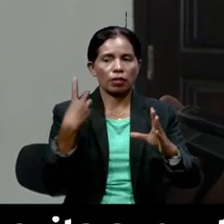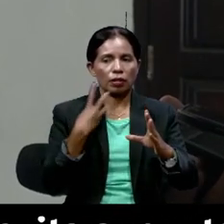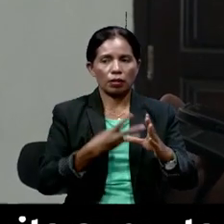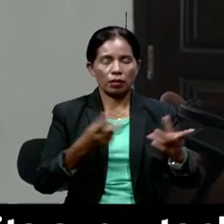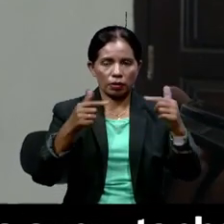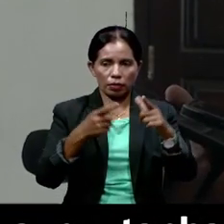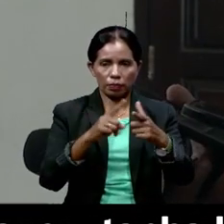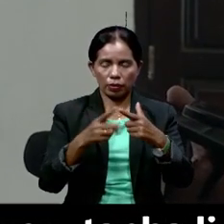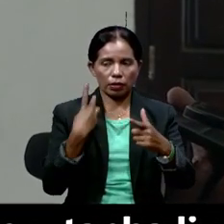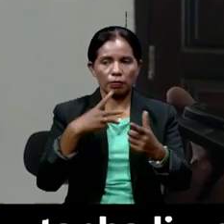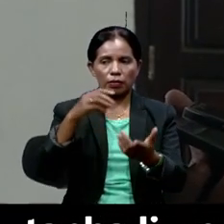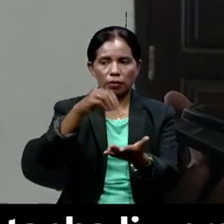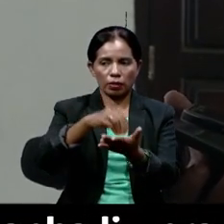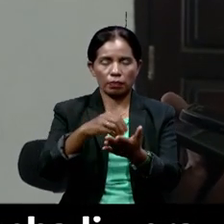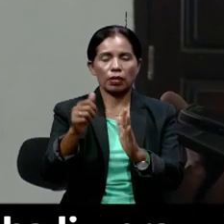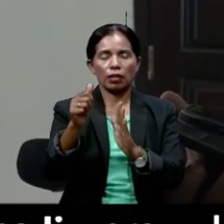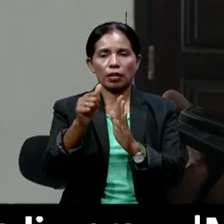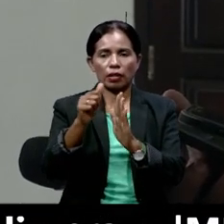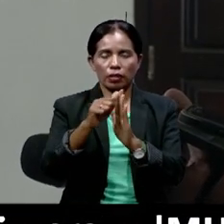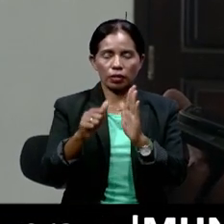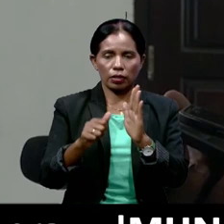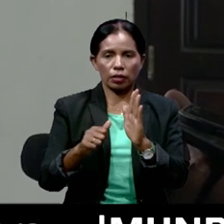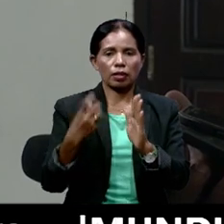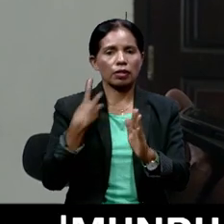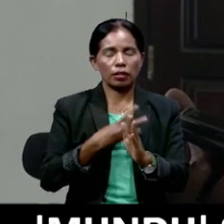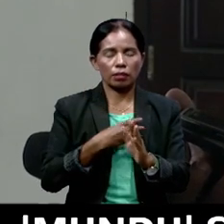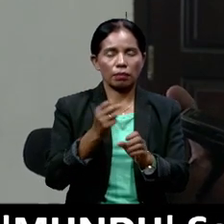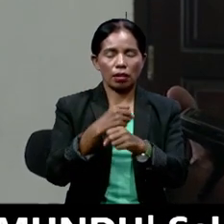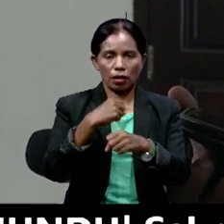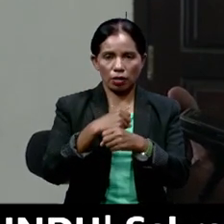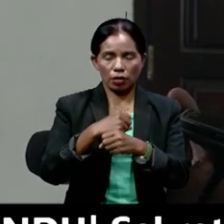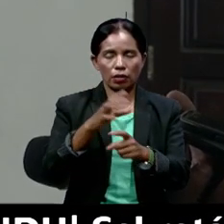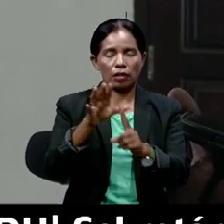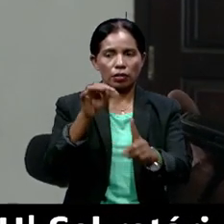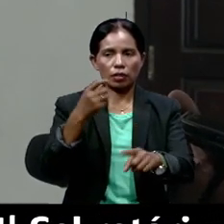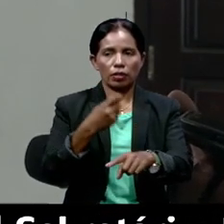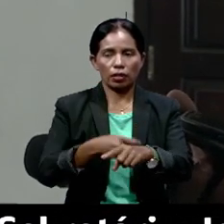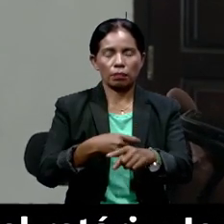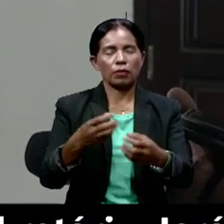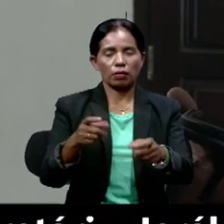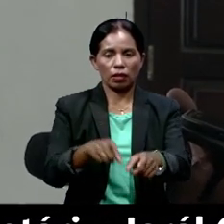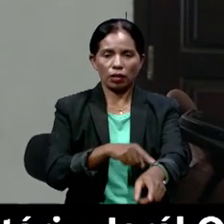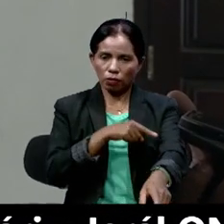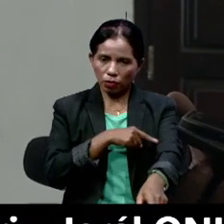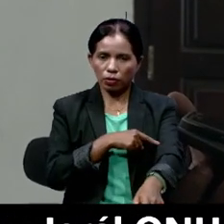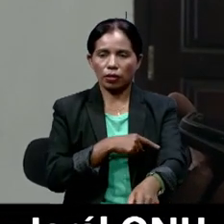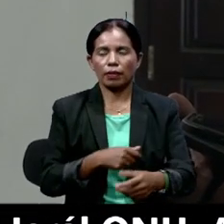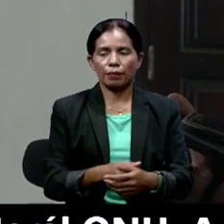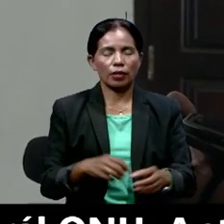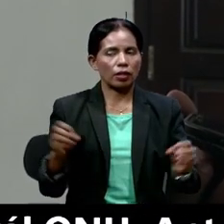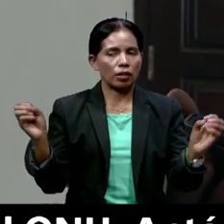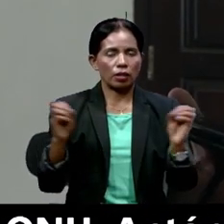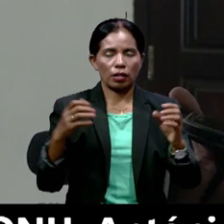para depois a libertar a agenda. Por isso, a eleição da e o comissário Capta, o tempo para a zona, vai a